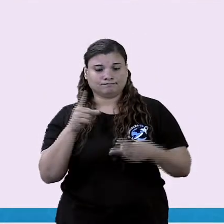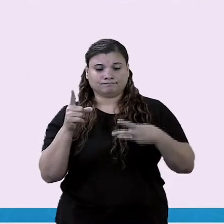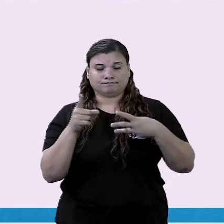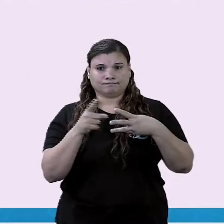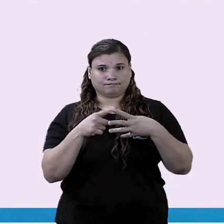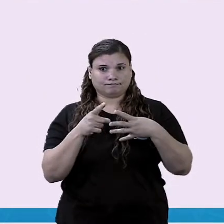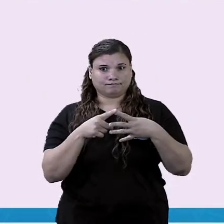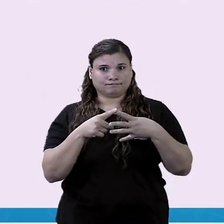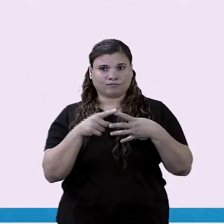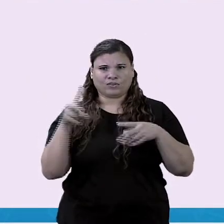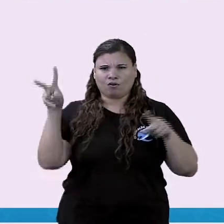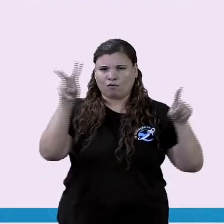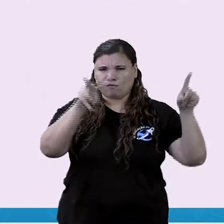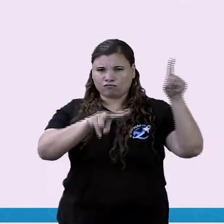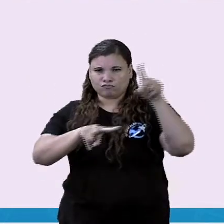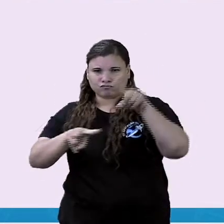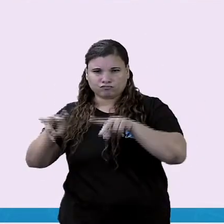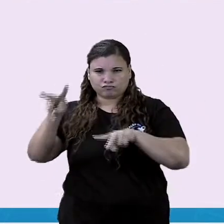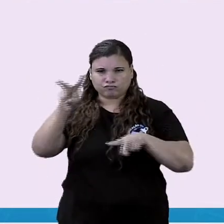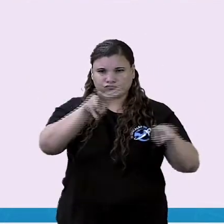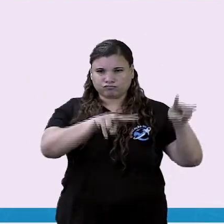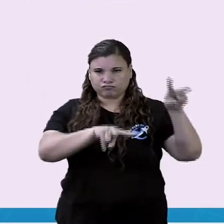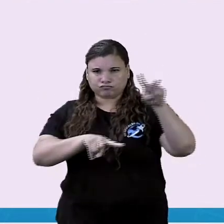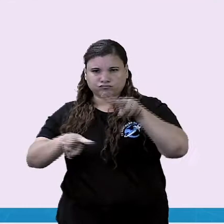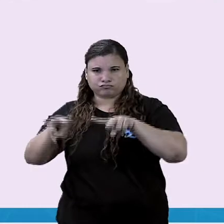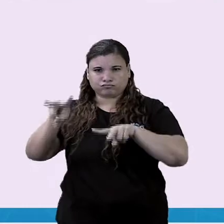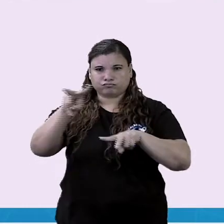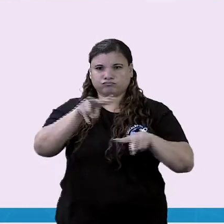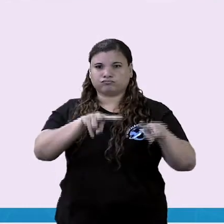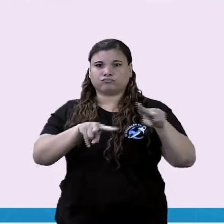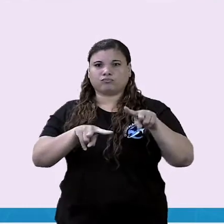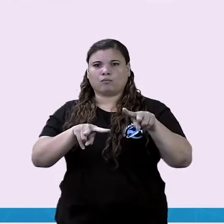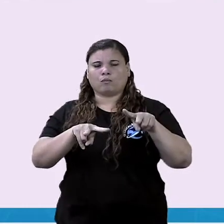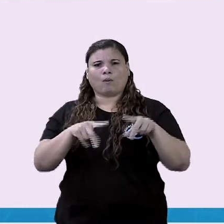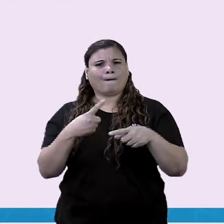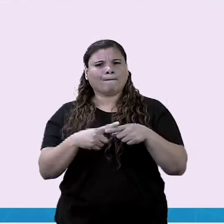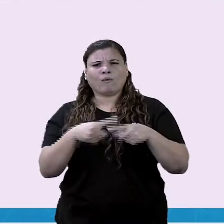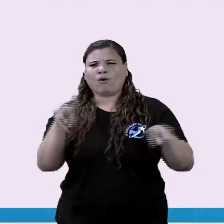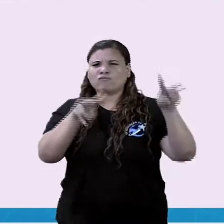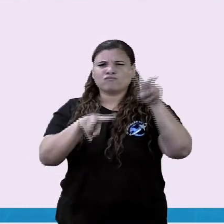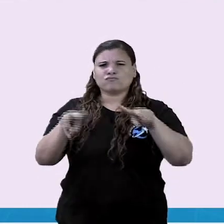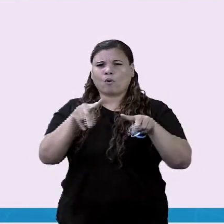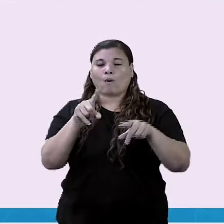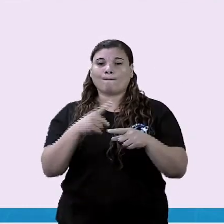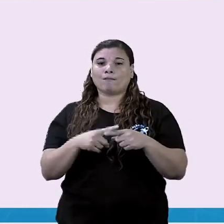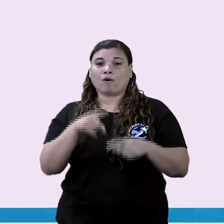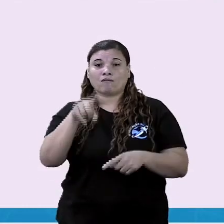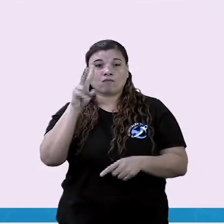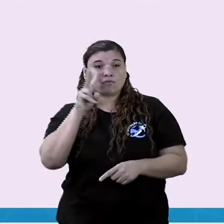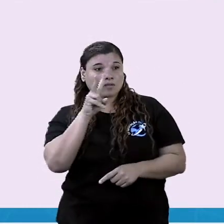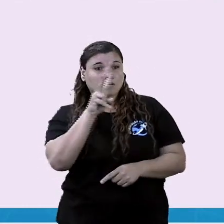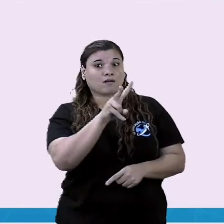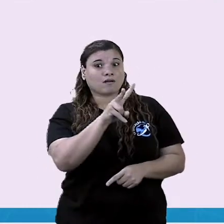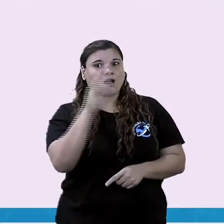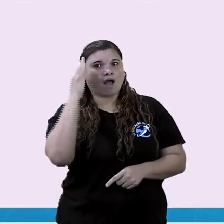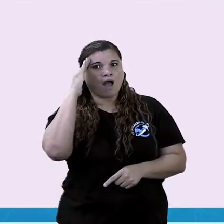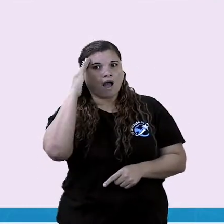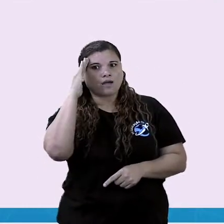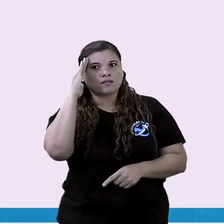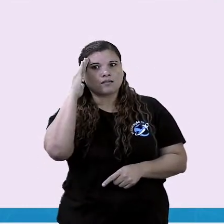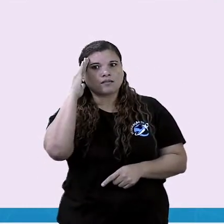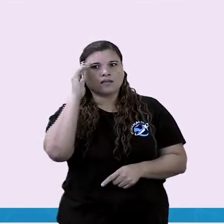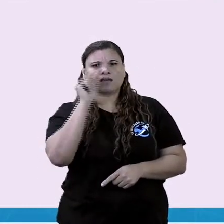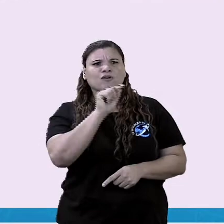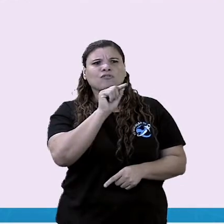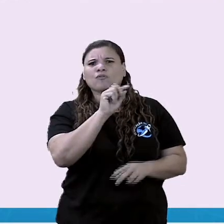nós conseguimos entender a história a partir daquilo que nós estamos vendo, né? Pode ser uma